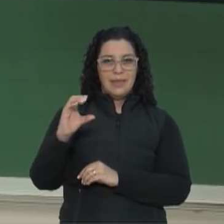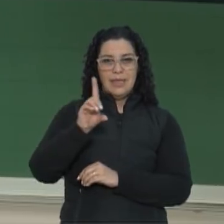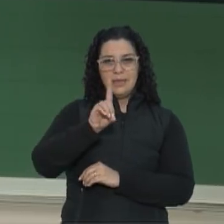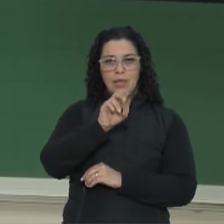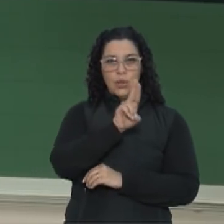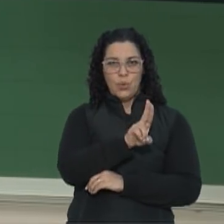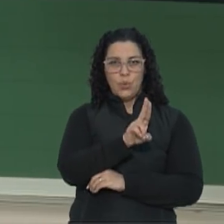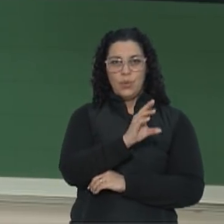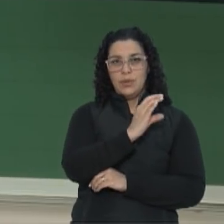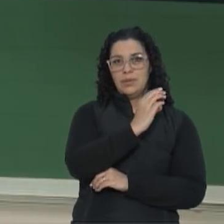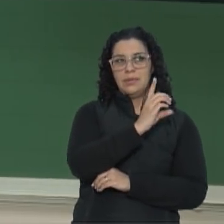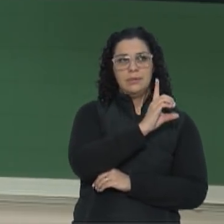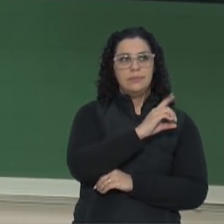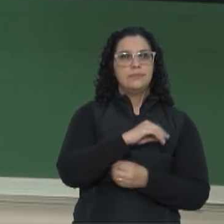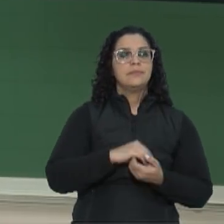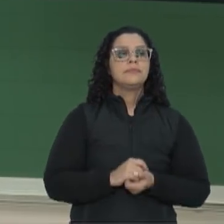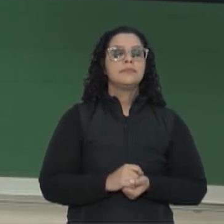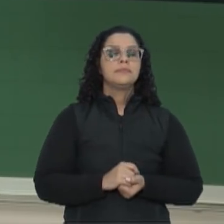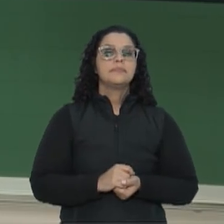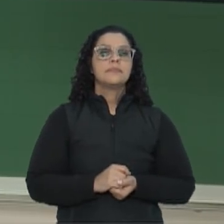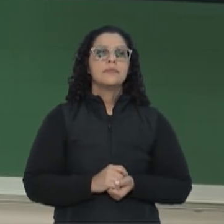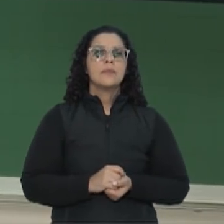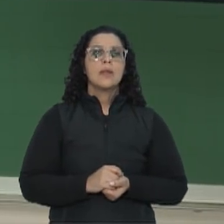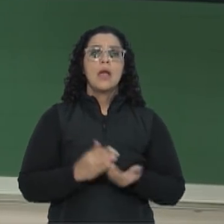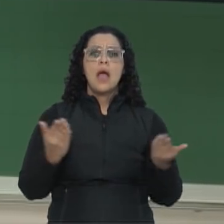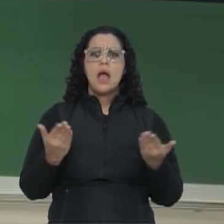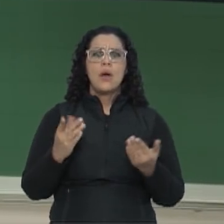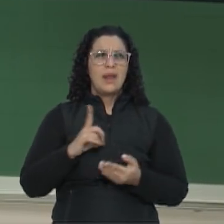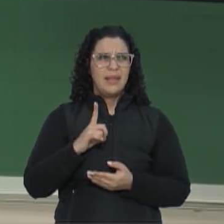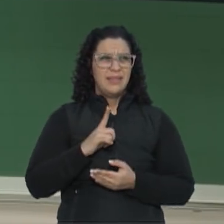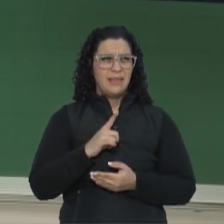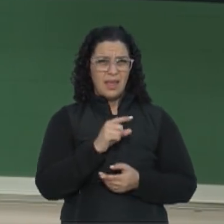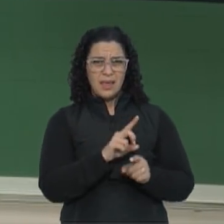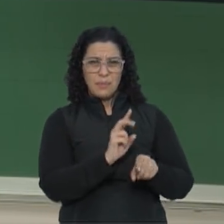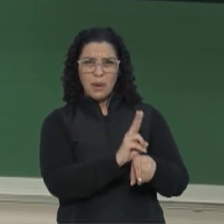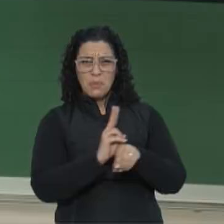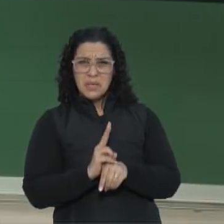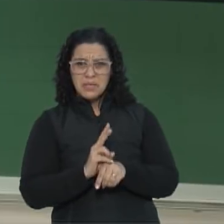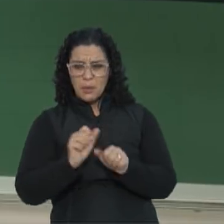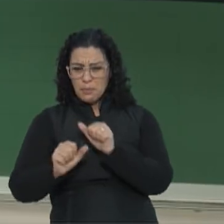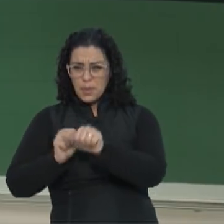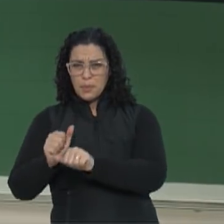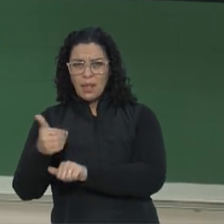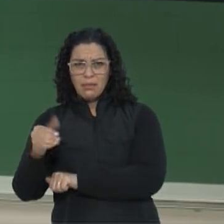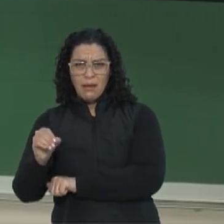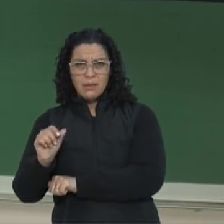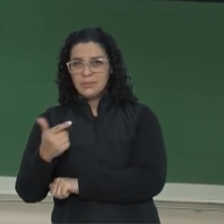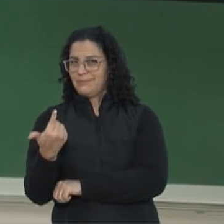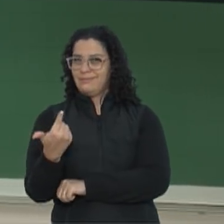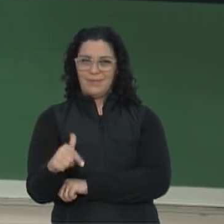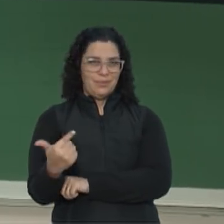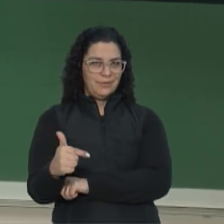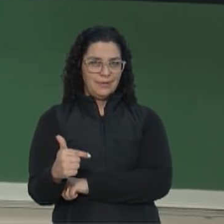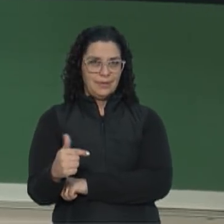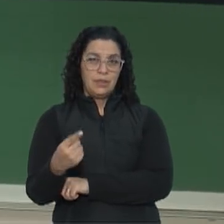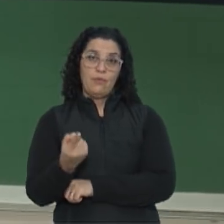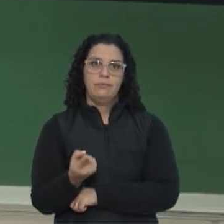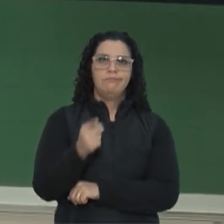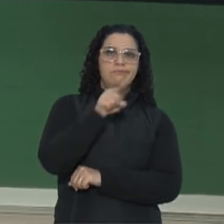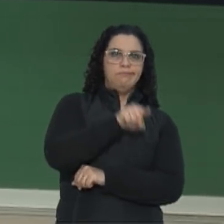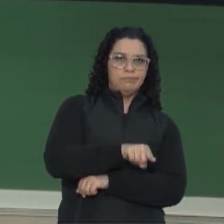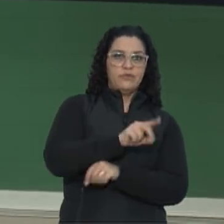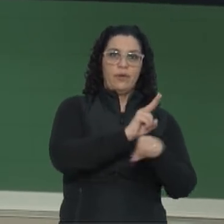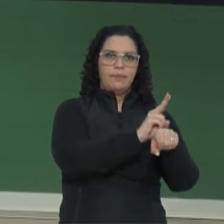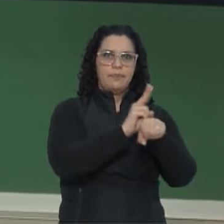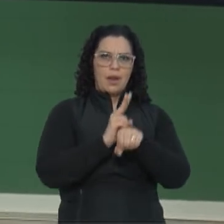décimos, unidade e dezena. Mas eu tenho décimos aqui para eu poder transformar em centésimo? Não tenho. Então, eu vou na